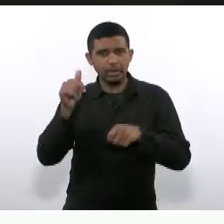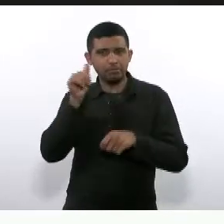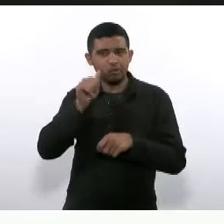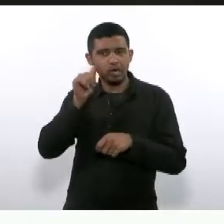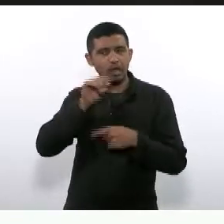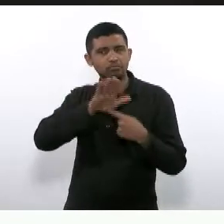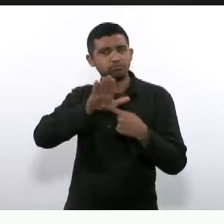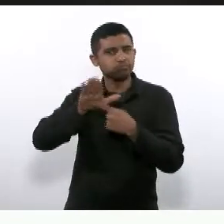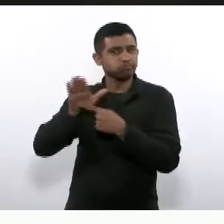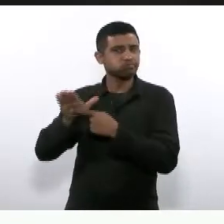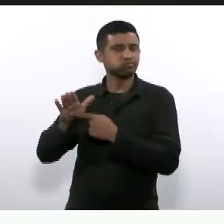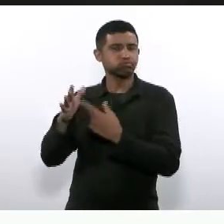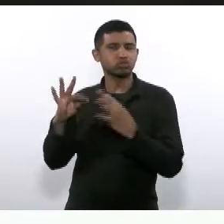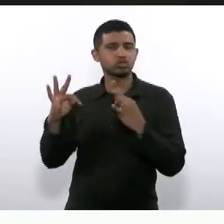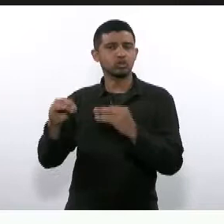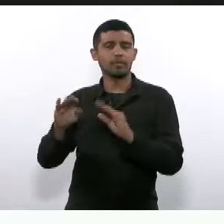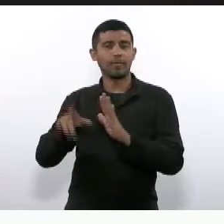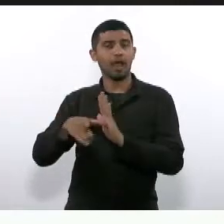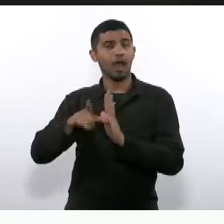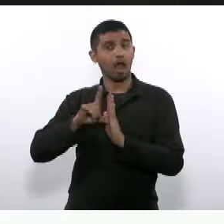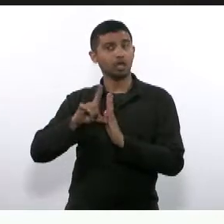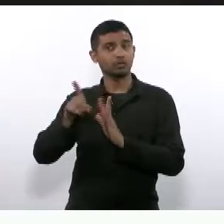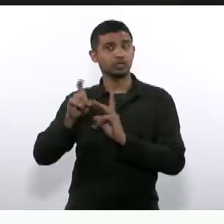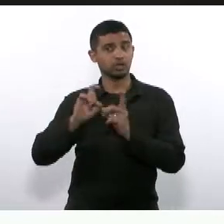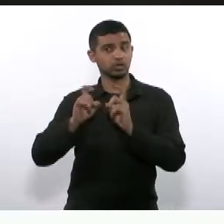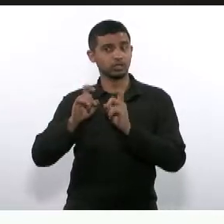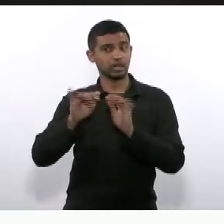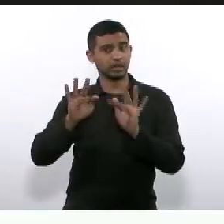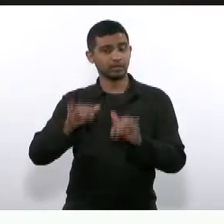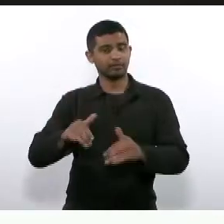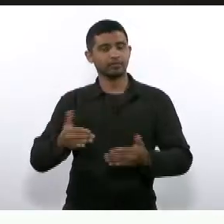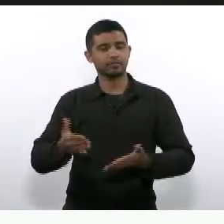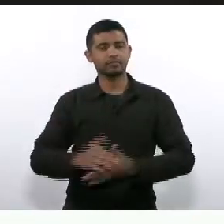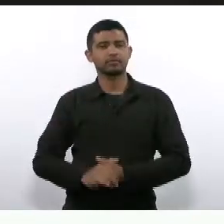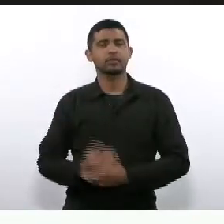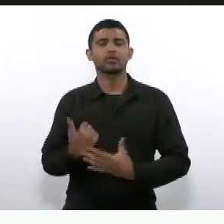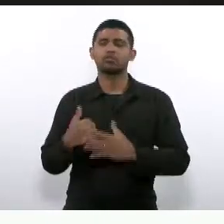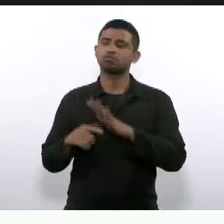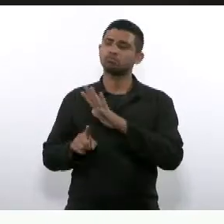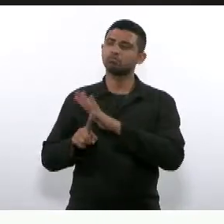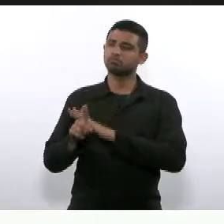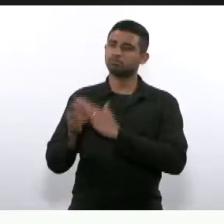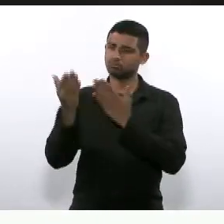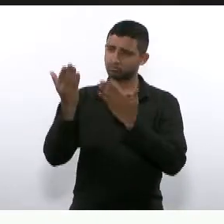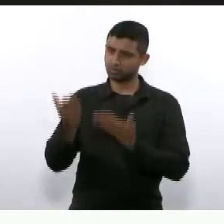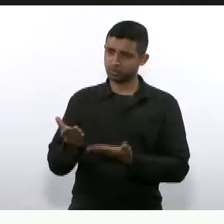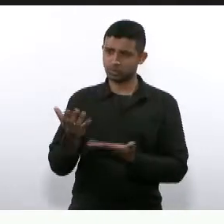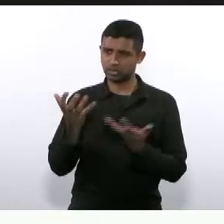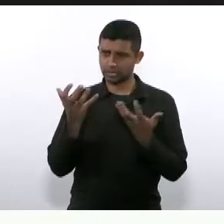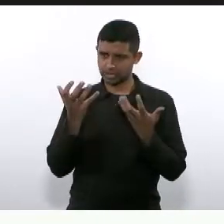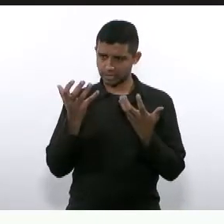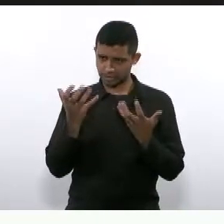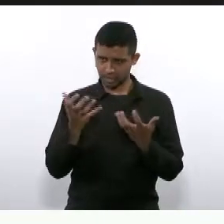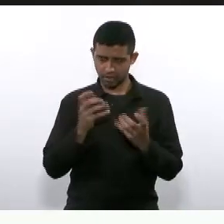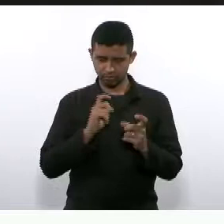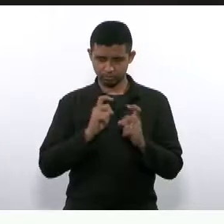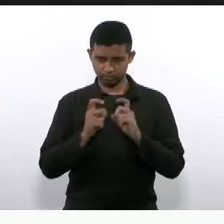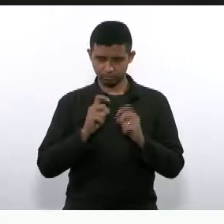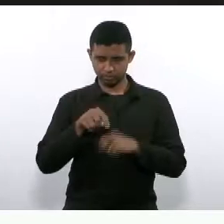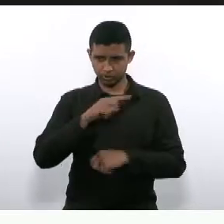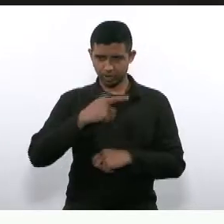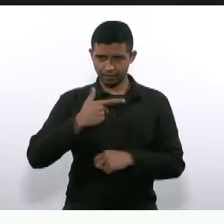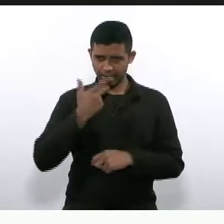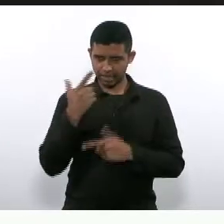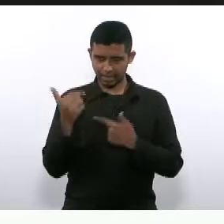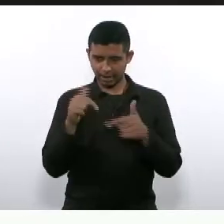mulheres. Então, antes de passar a palavra para suas considerações finais, indago a Vossa Excelência se deseja que chamemos os trabalhos à